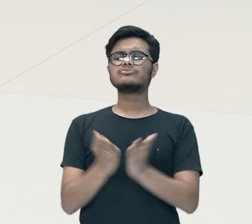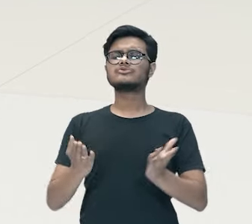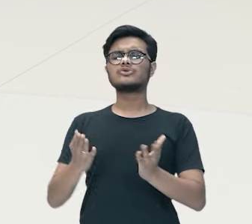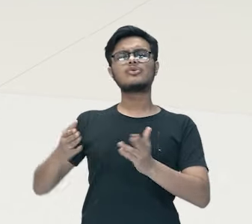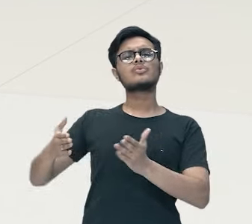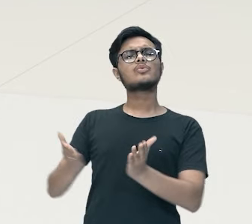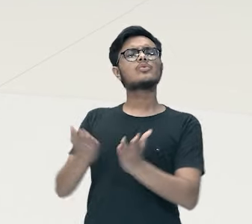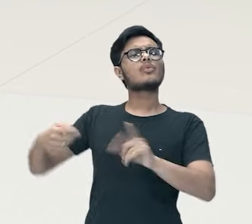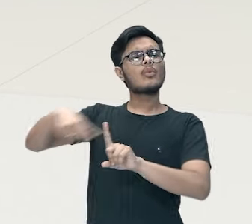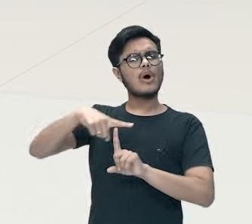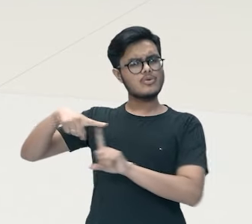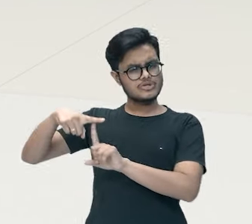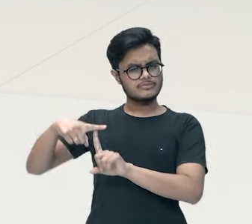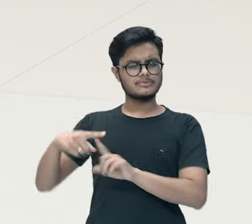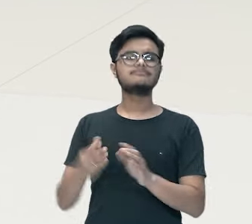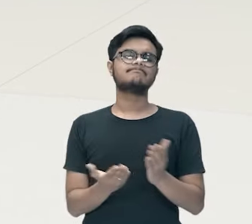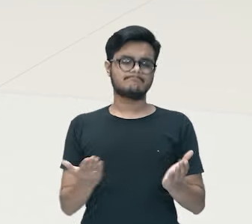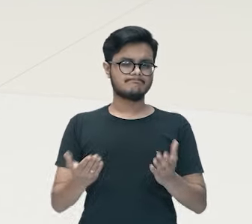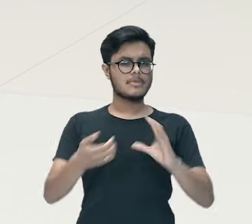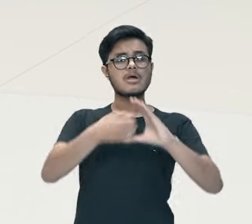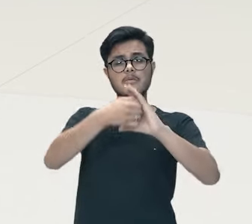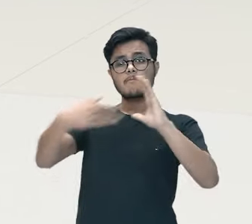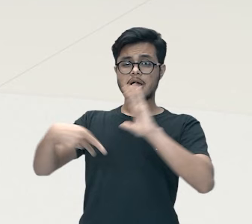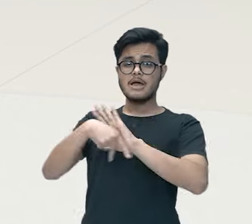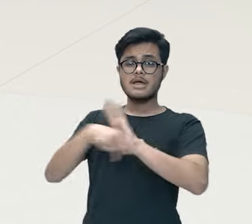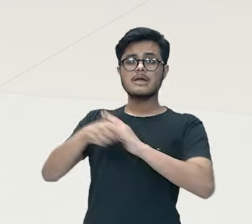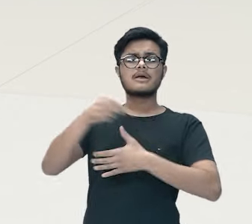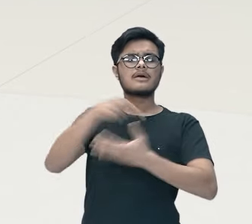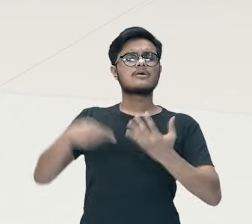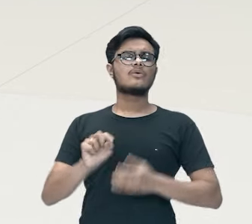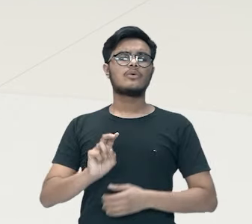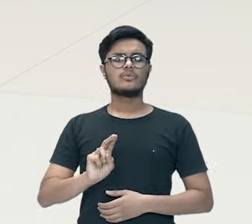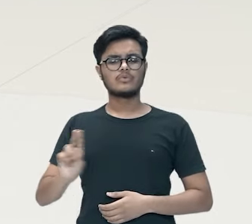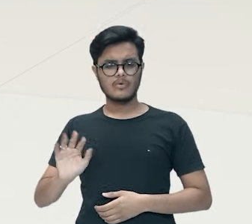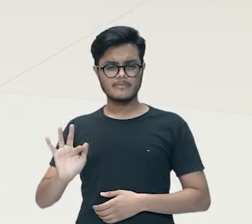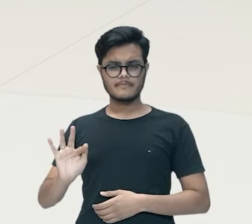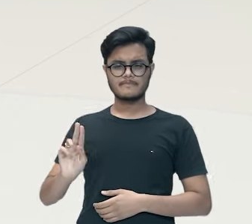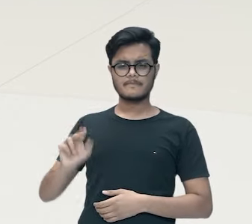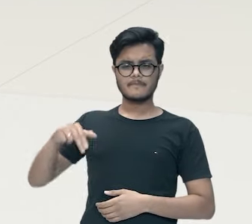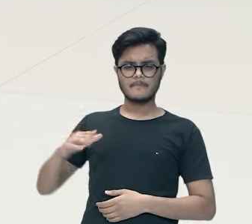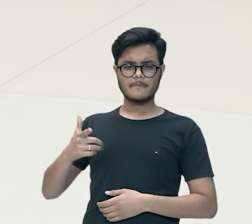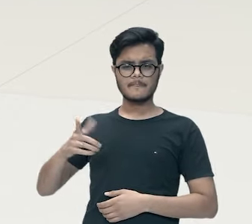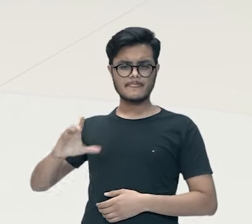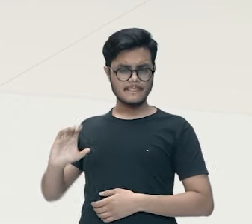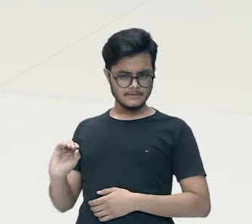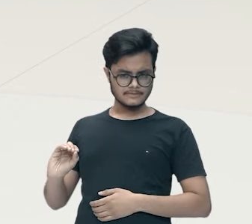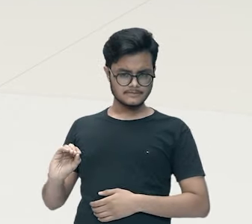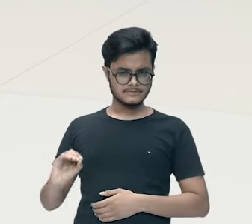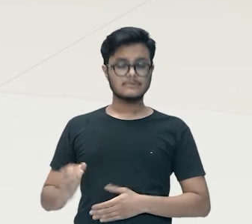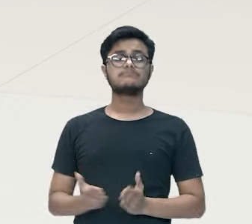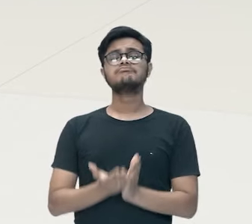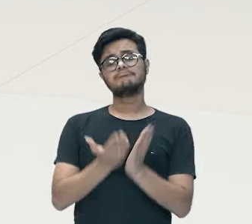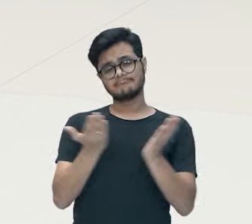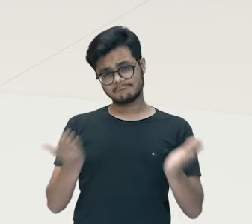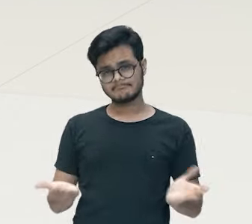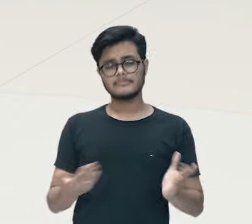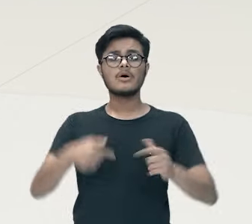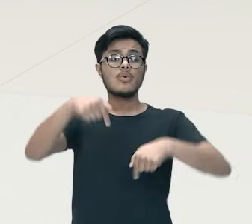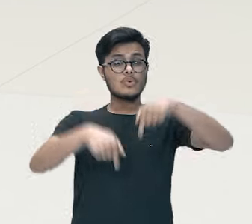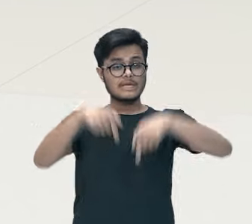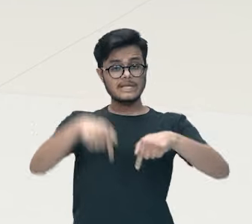certa maneira, tá? E essa classificação a gente chama de função, tá bom? Então, uma função química nada mais é do que